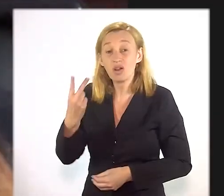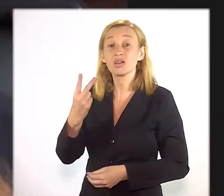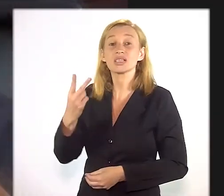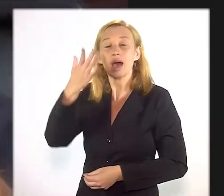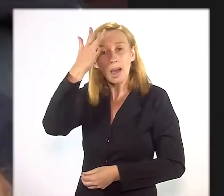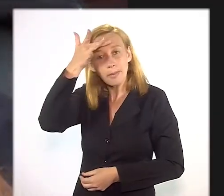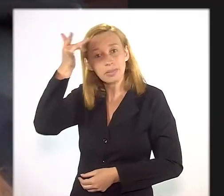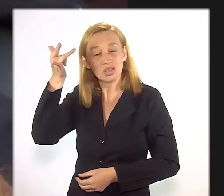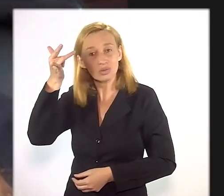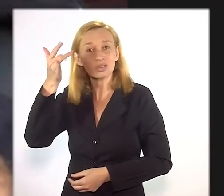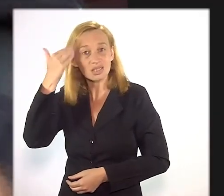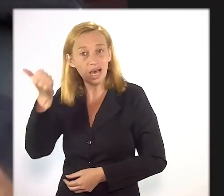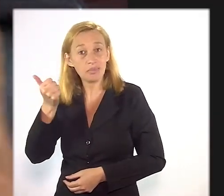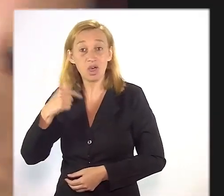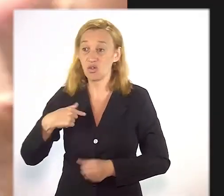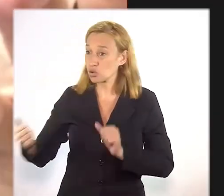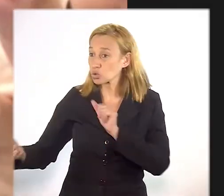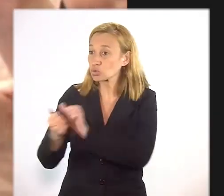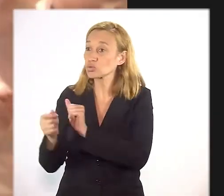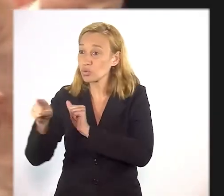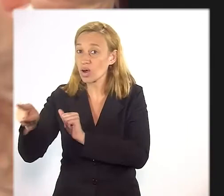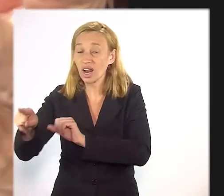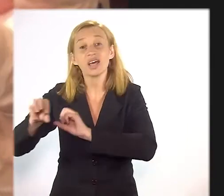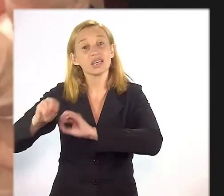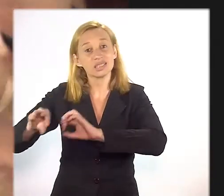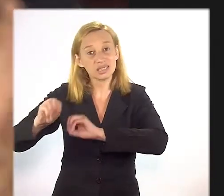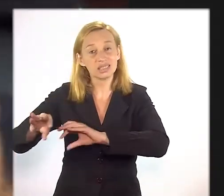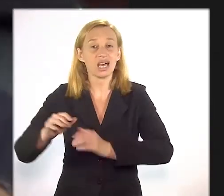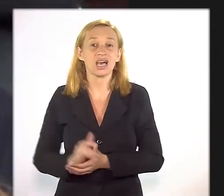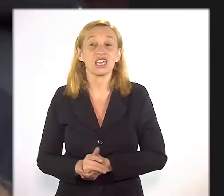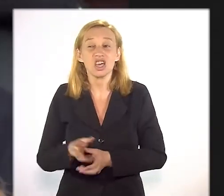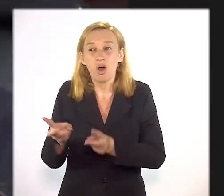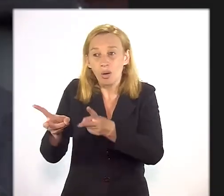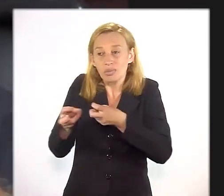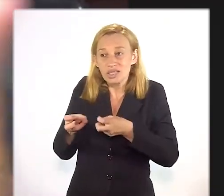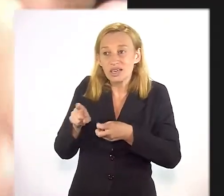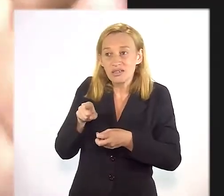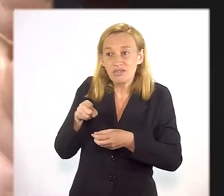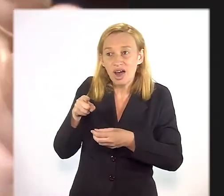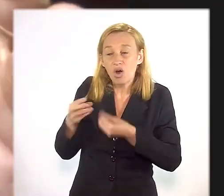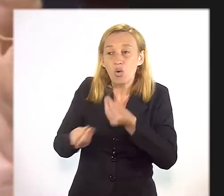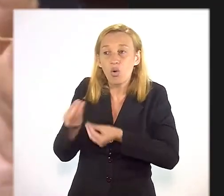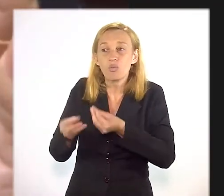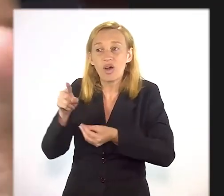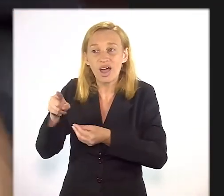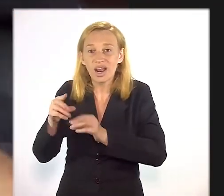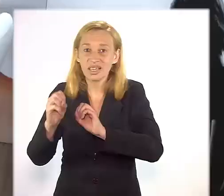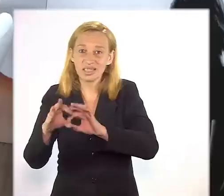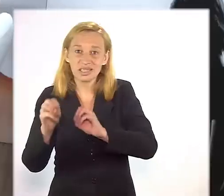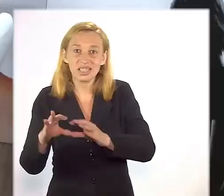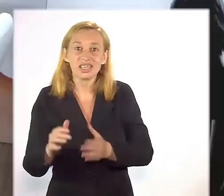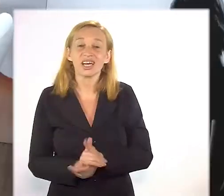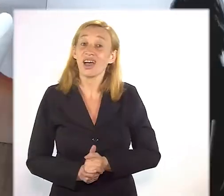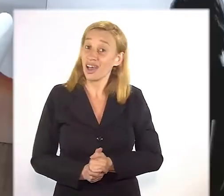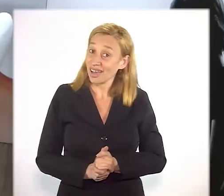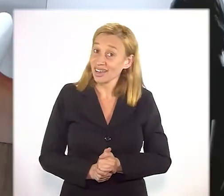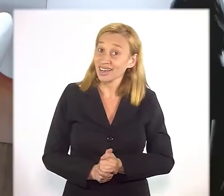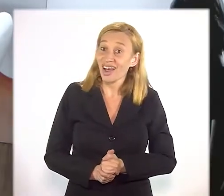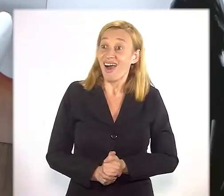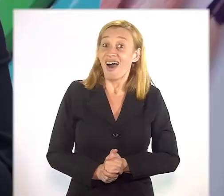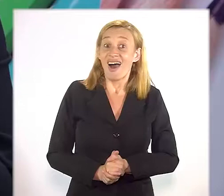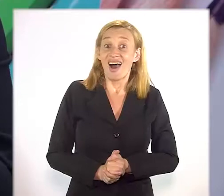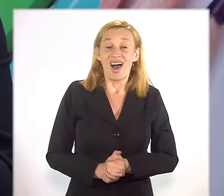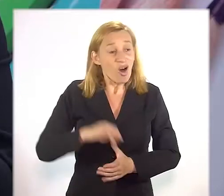o que a pessoa sabe. E eu vou com ela dar aula. E não demora 1 ou 2 meses. Olha só, a oportunidade de dar aula